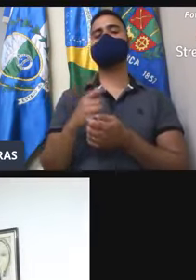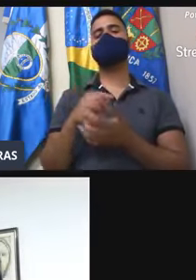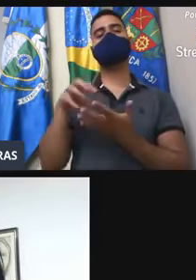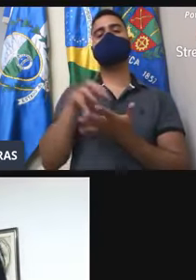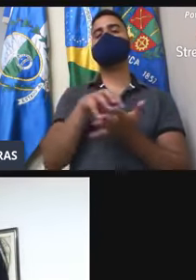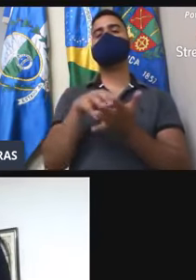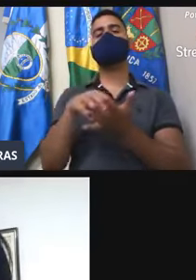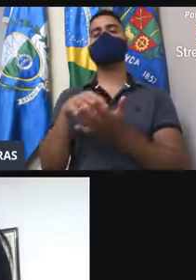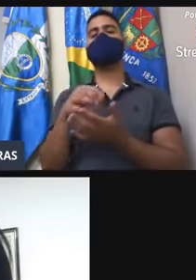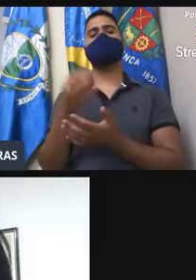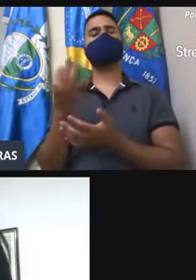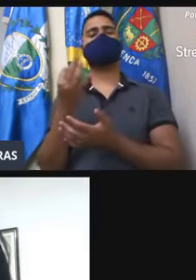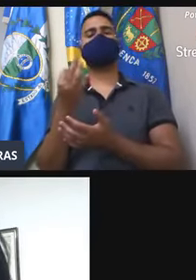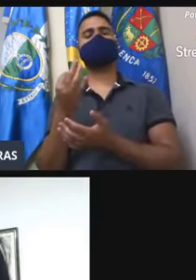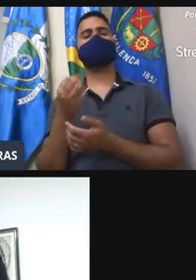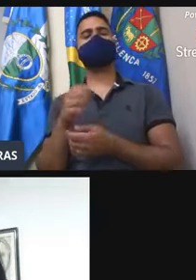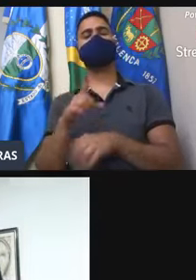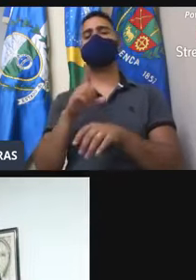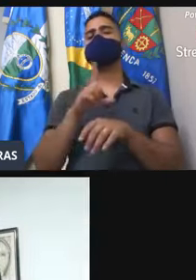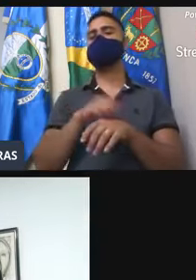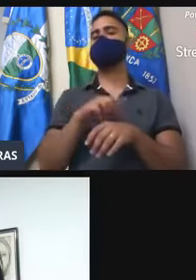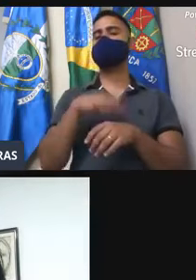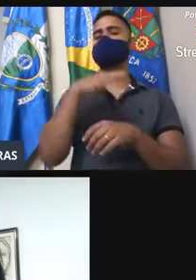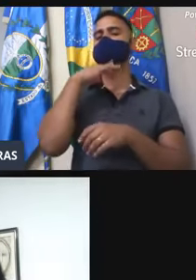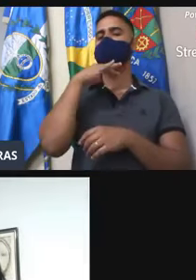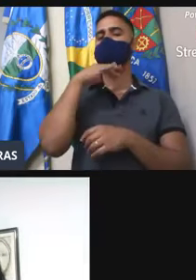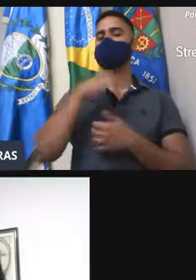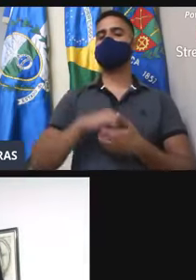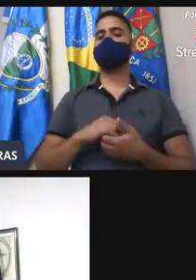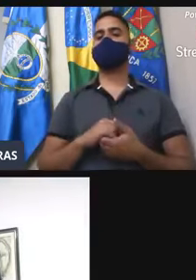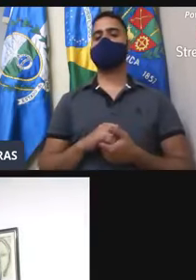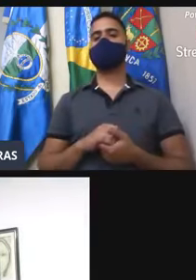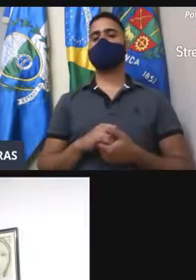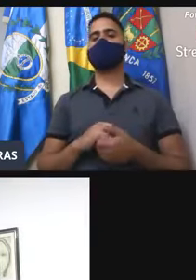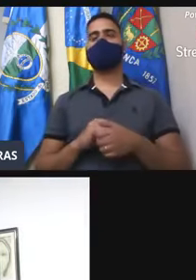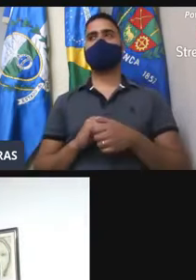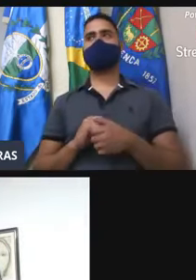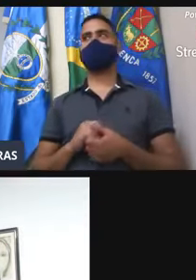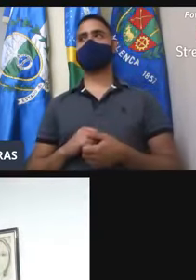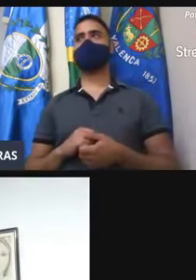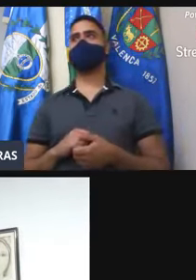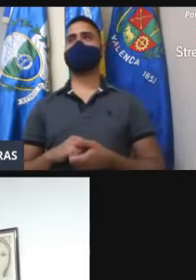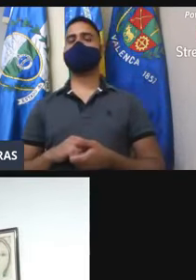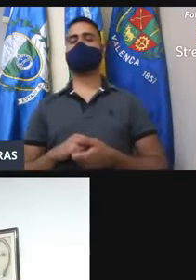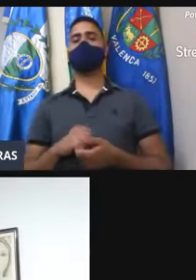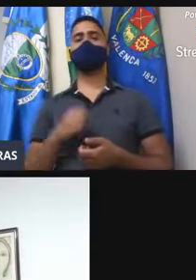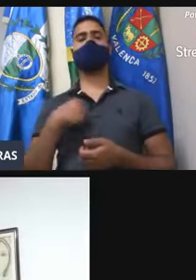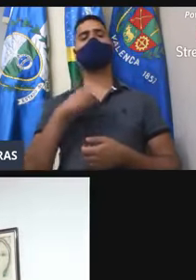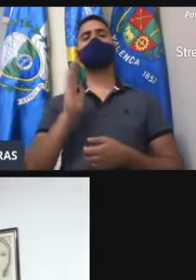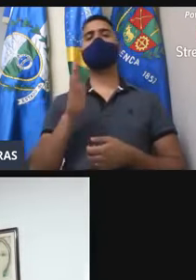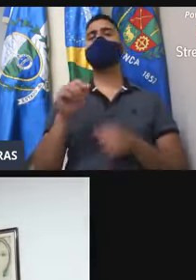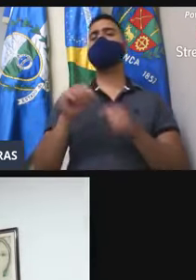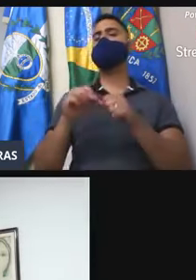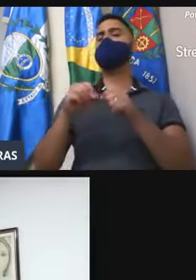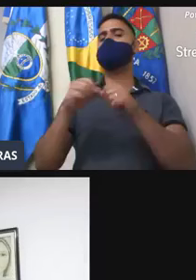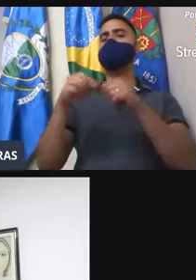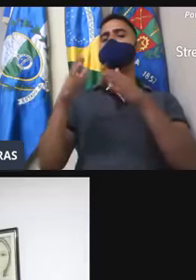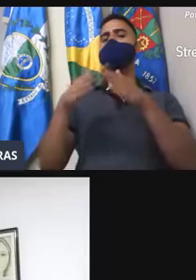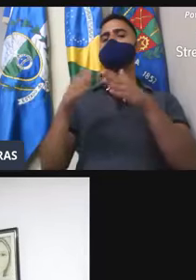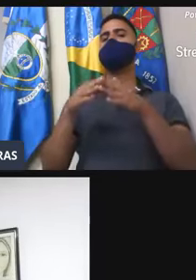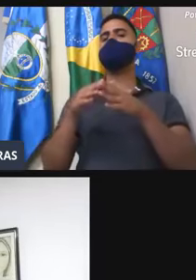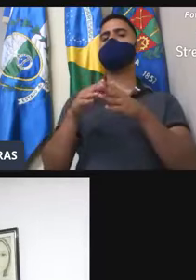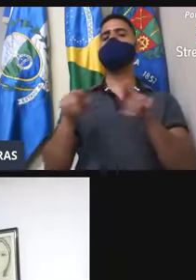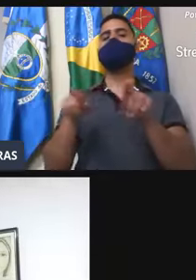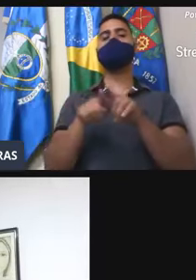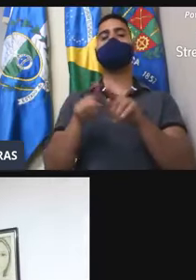desejar, né? Não oferece um transporte digno, principalmente com relação a horários, com relação a preços. Então, eu já